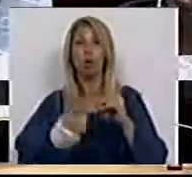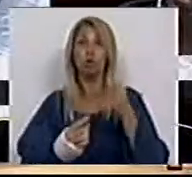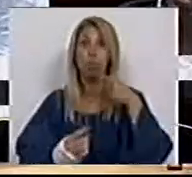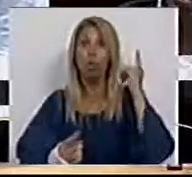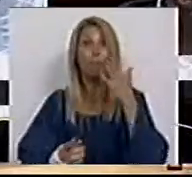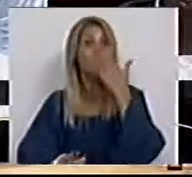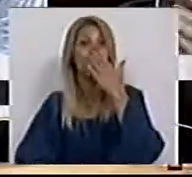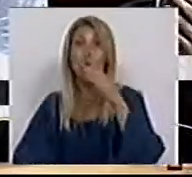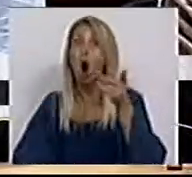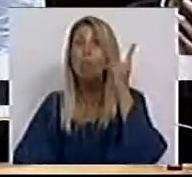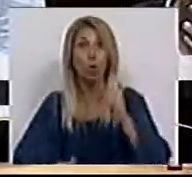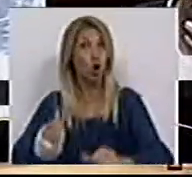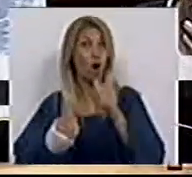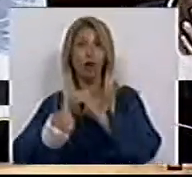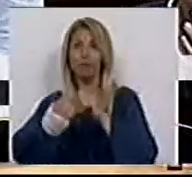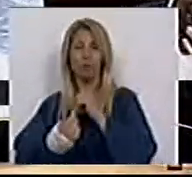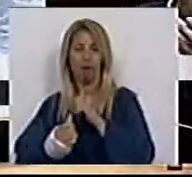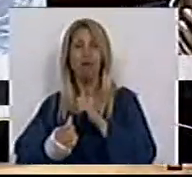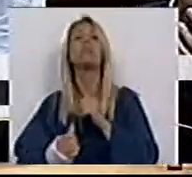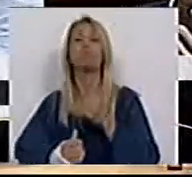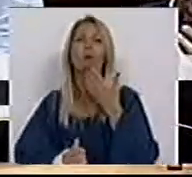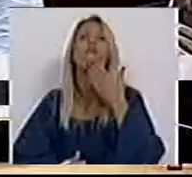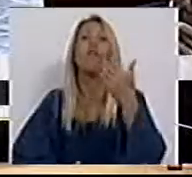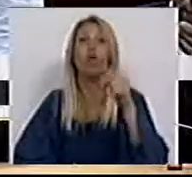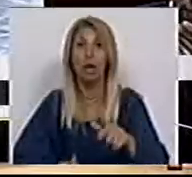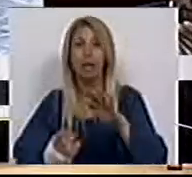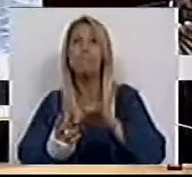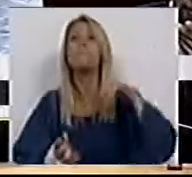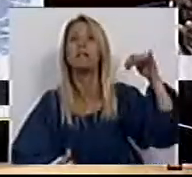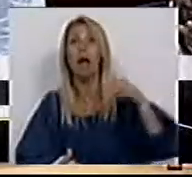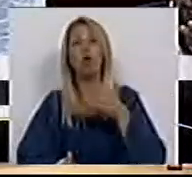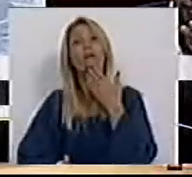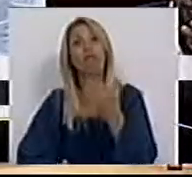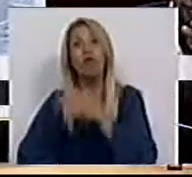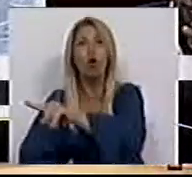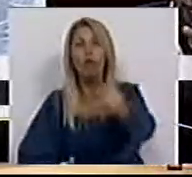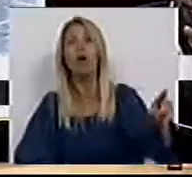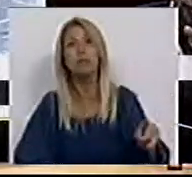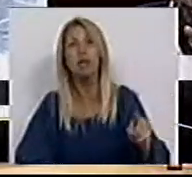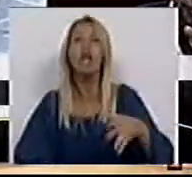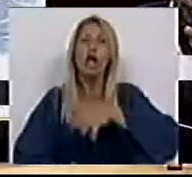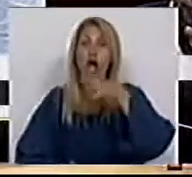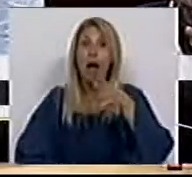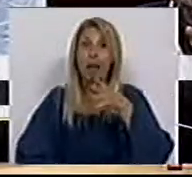atrás, façam um favor a este plenário e façam um favor a vós mesmos, que é arranjem um bom